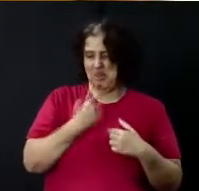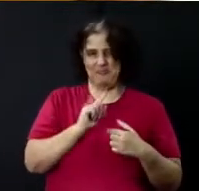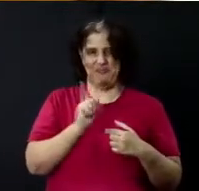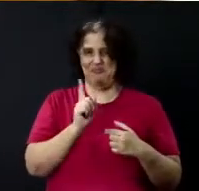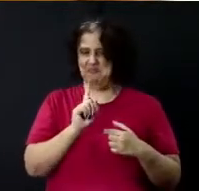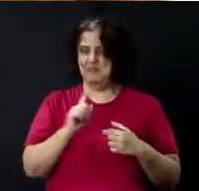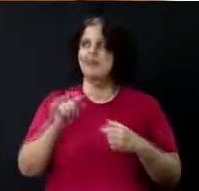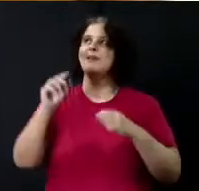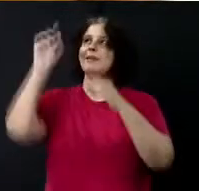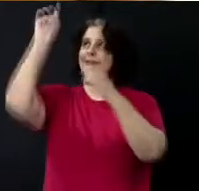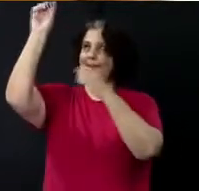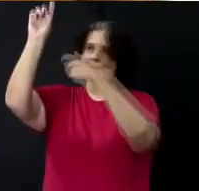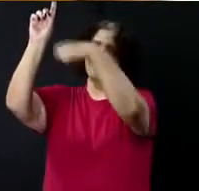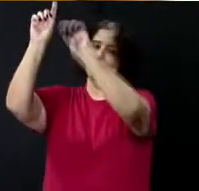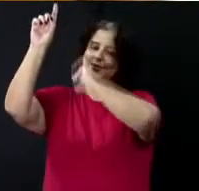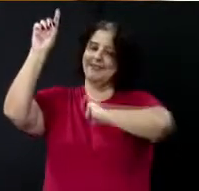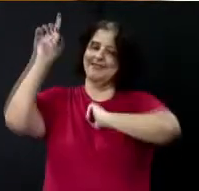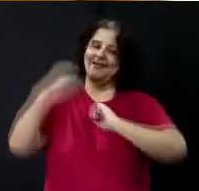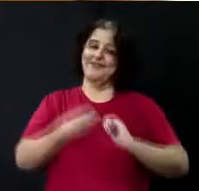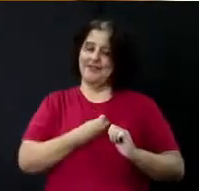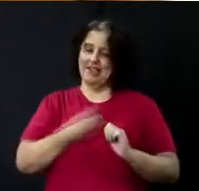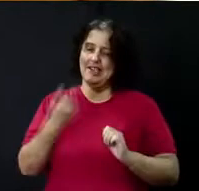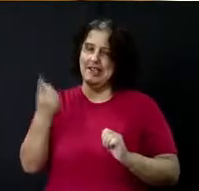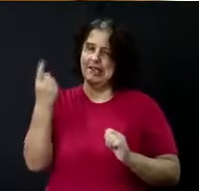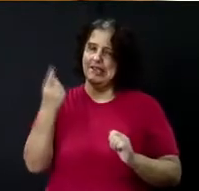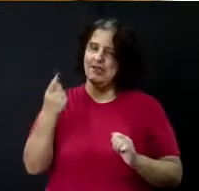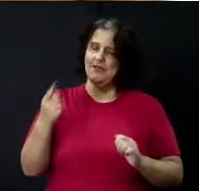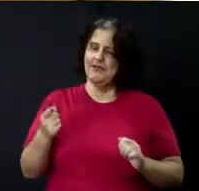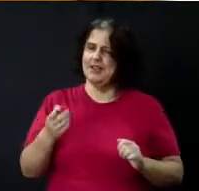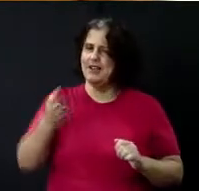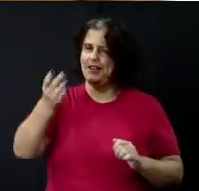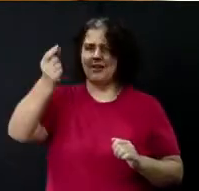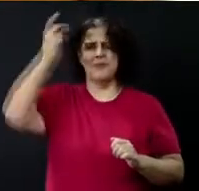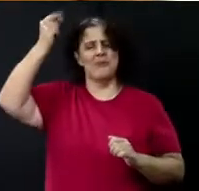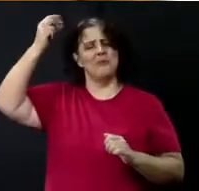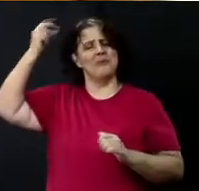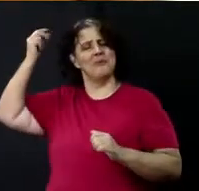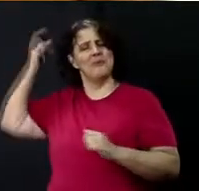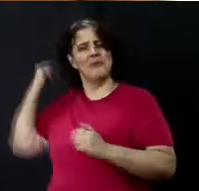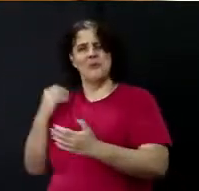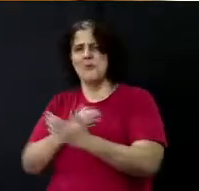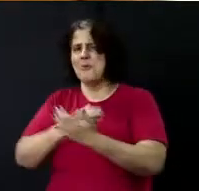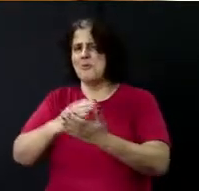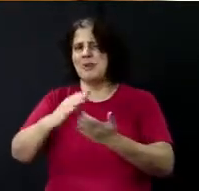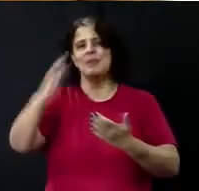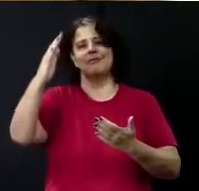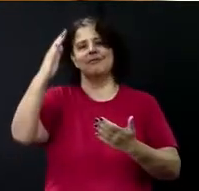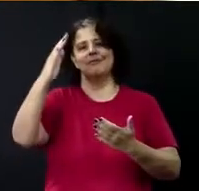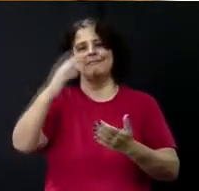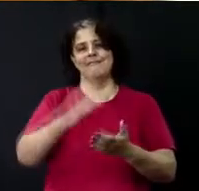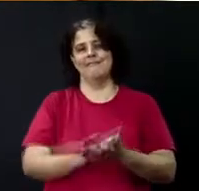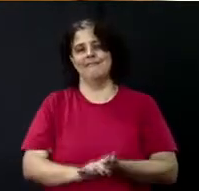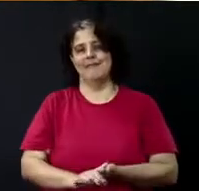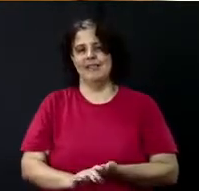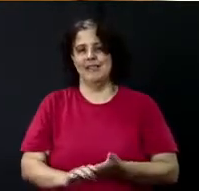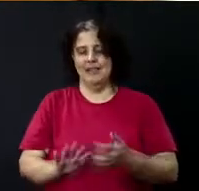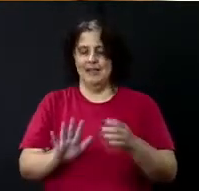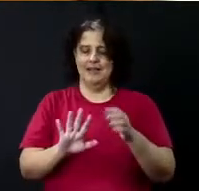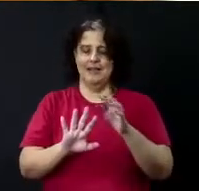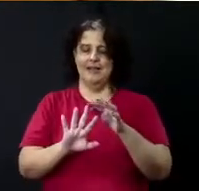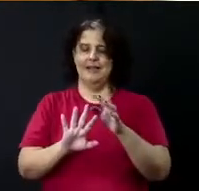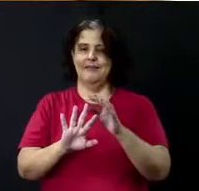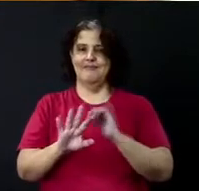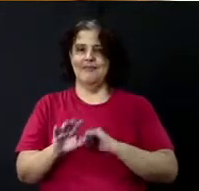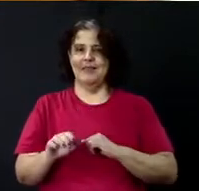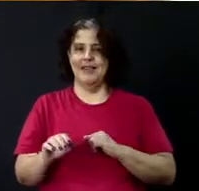aconteceu lá no tanque de Betesda. Aquele homem achava que a cura estava na água do tanque, mas